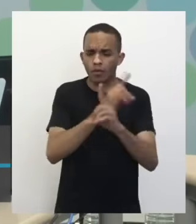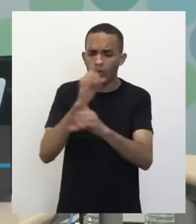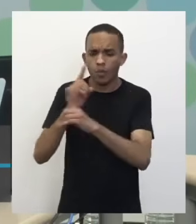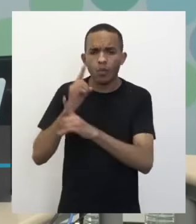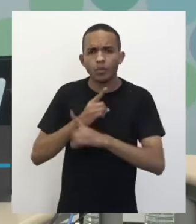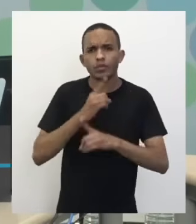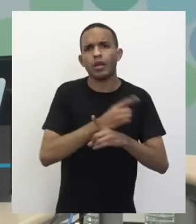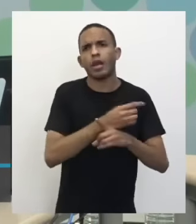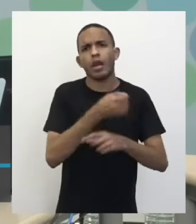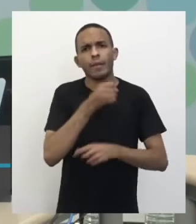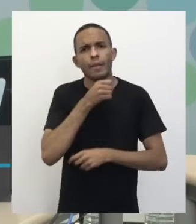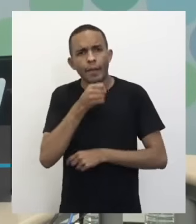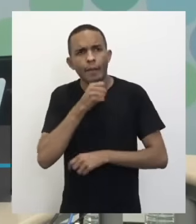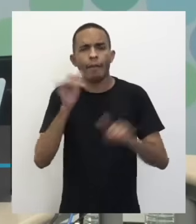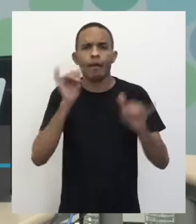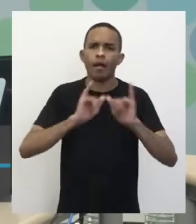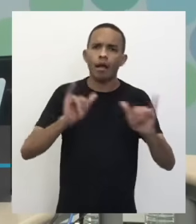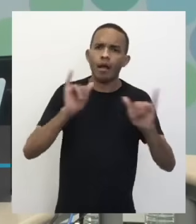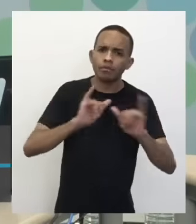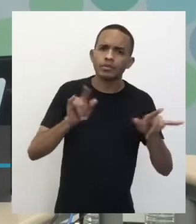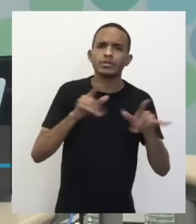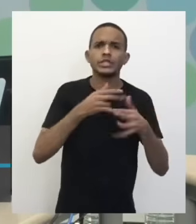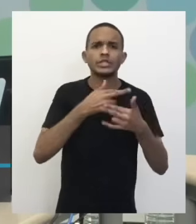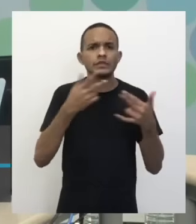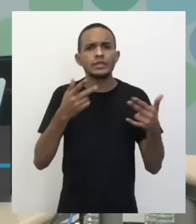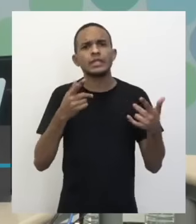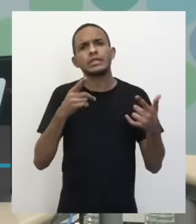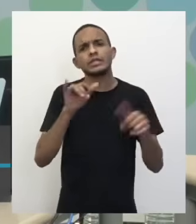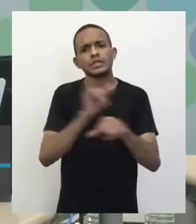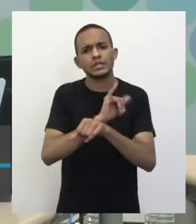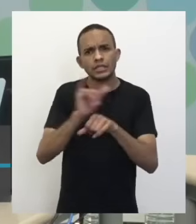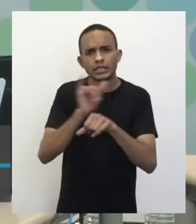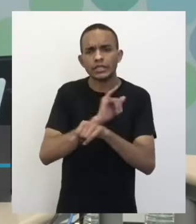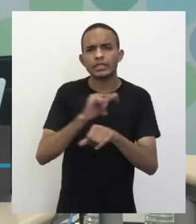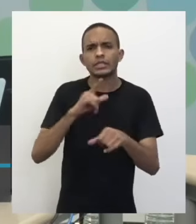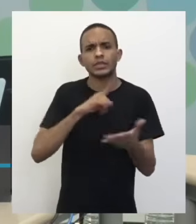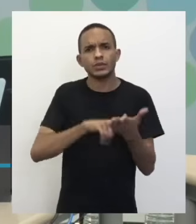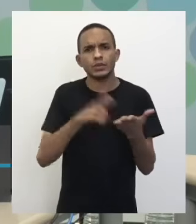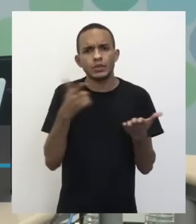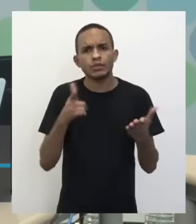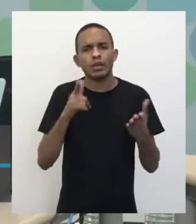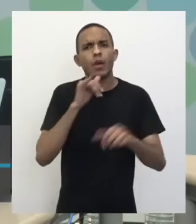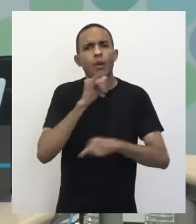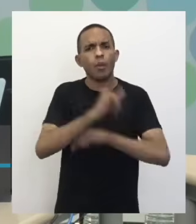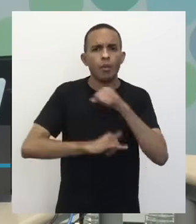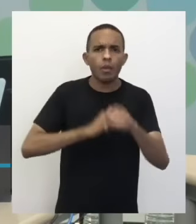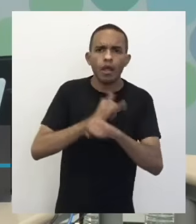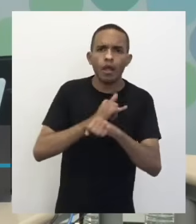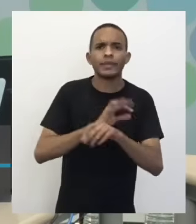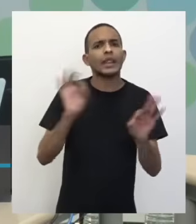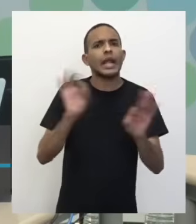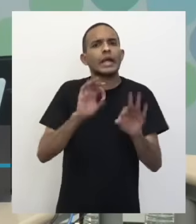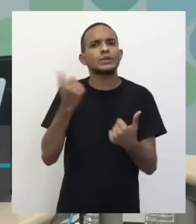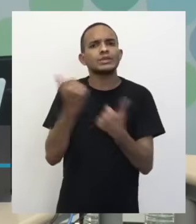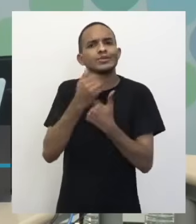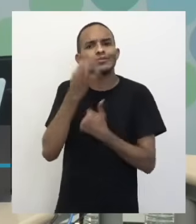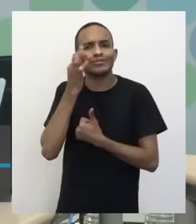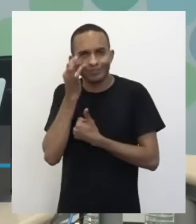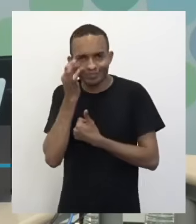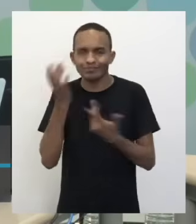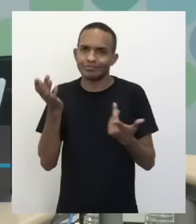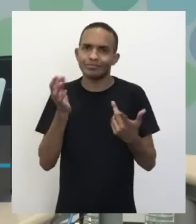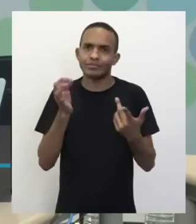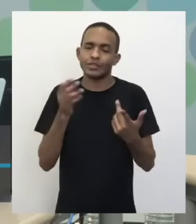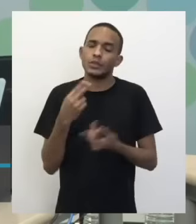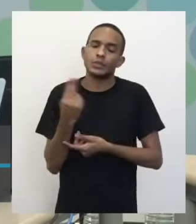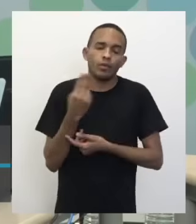várias reportagens, notícias e várias outras ferramentas. Tem o jornal online, mas nada substitui o físico, na minha opinião. Eu não